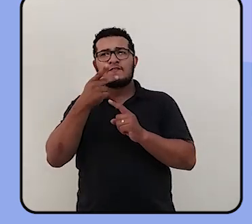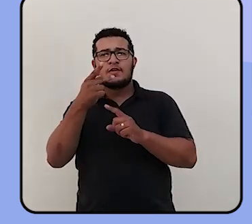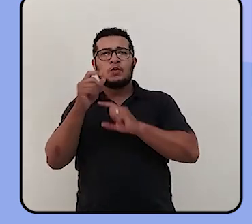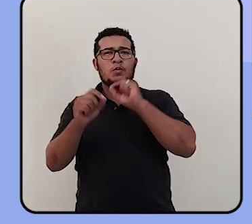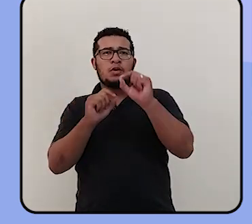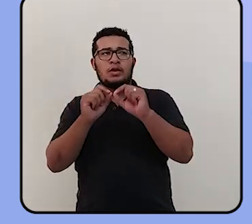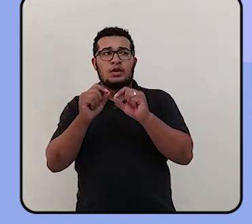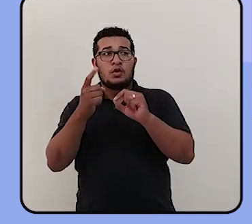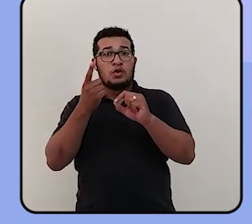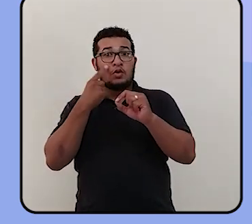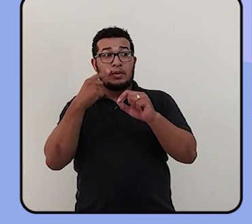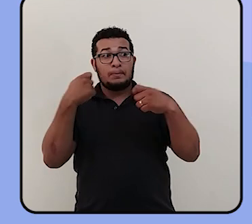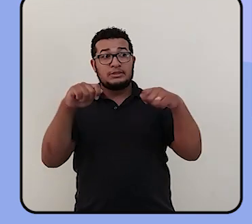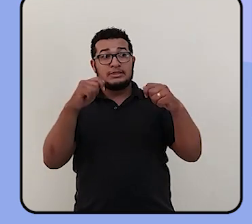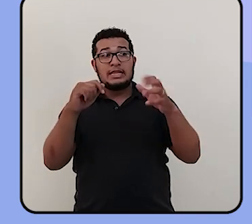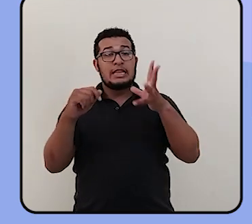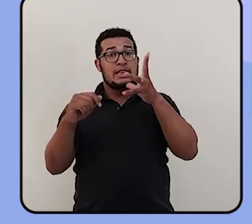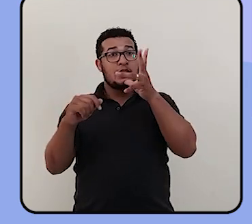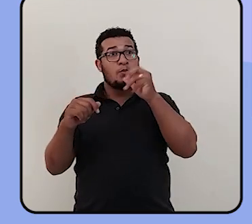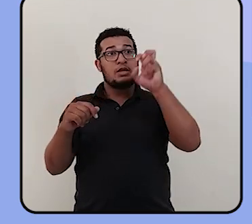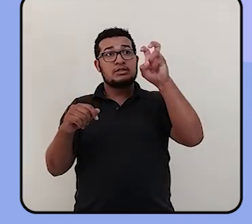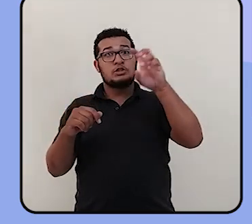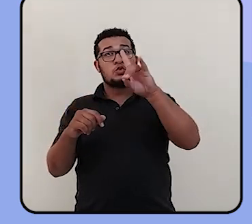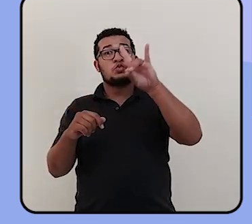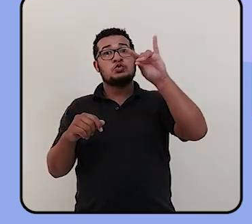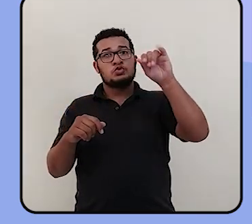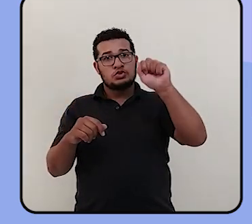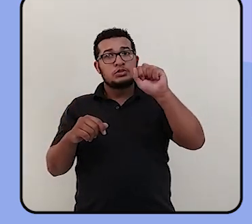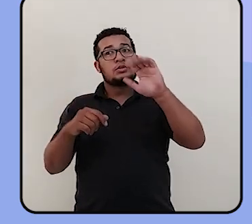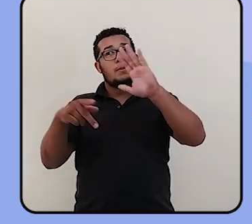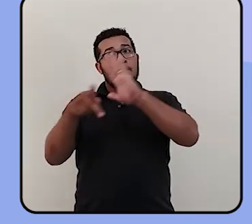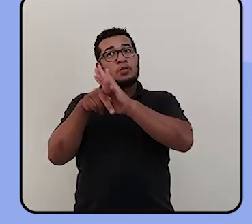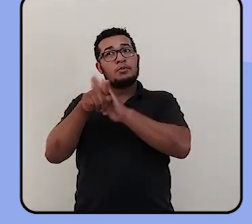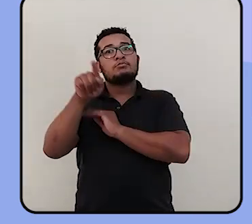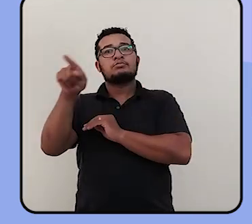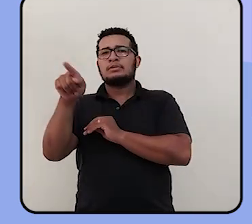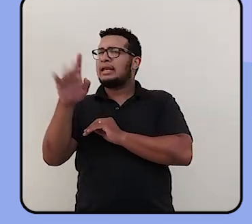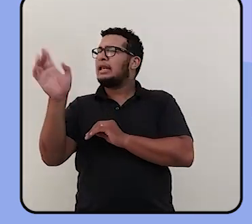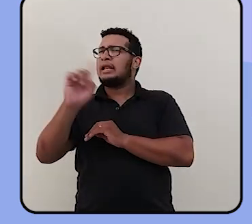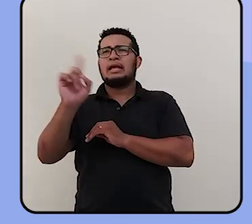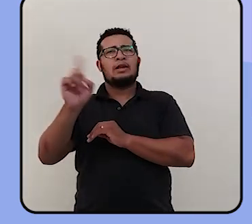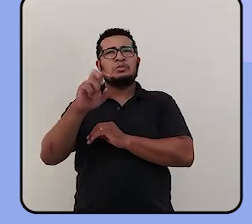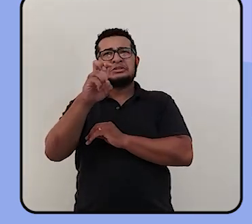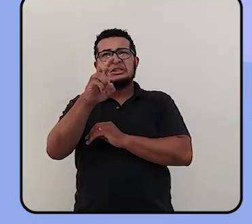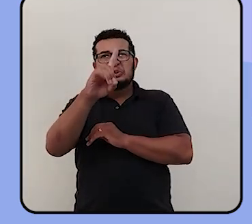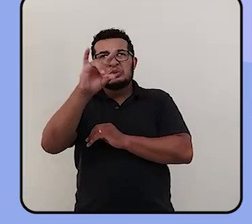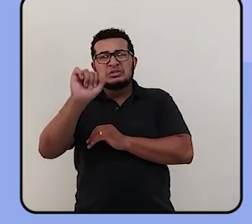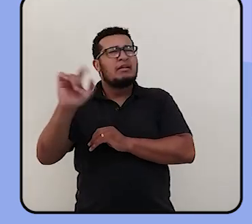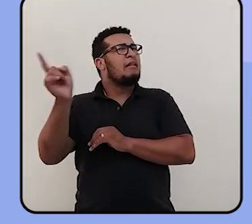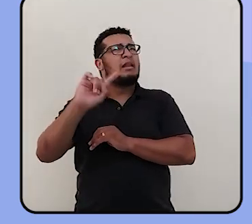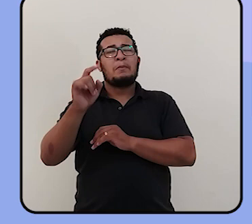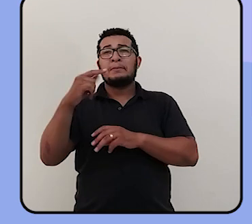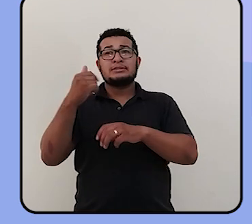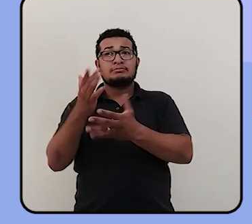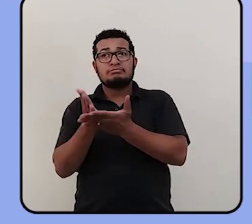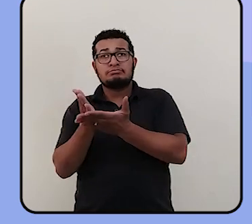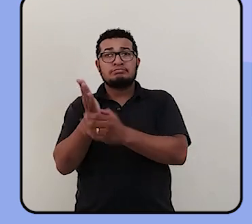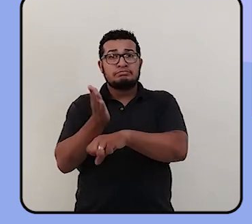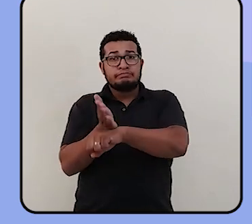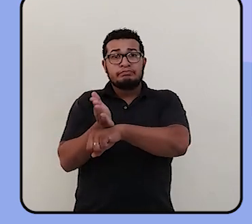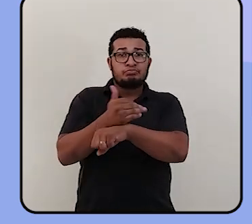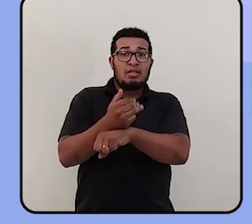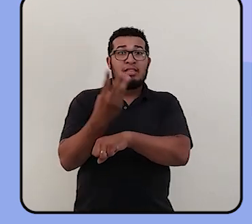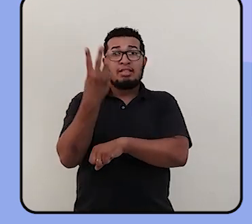é o quê? Vocês vão demorar 5 dias para me entregar essas peças? Negativo. Eu quero isso aí em